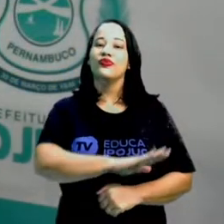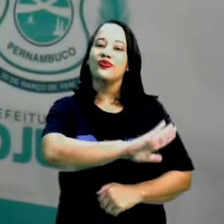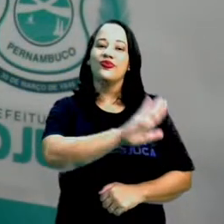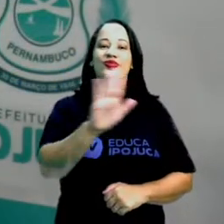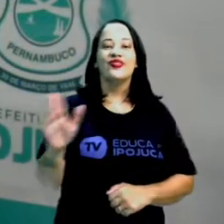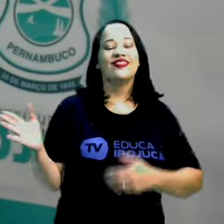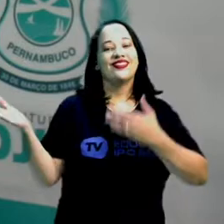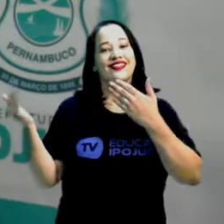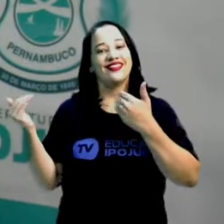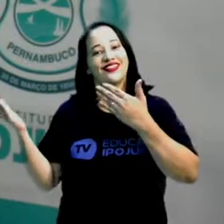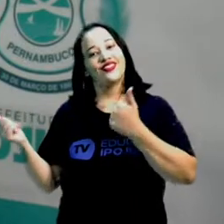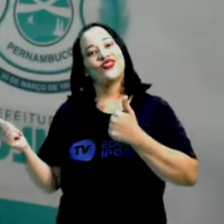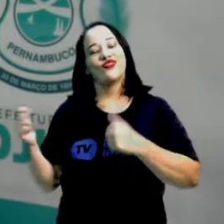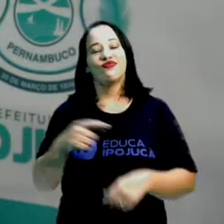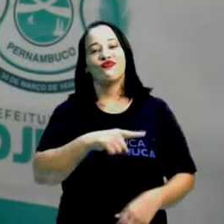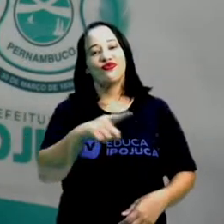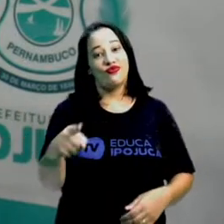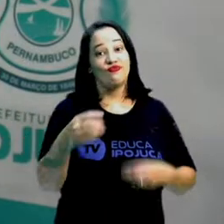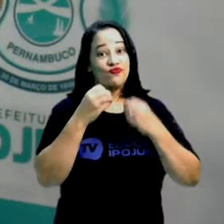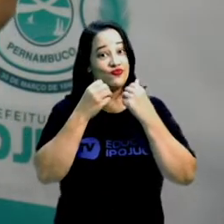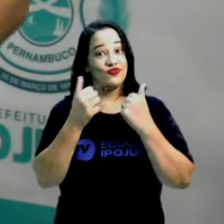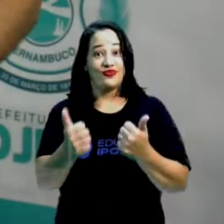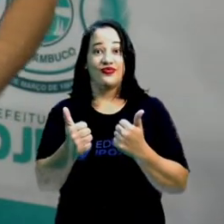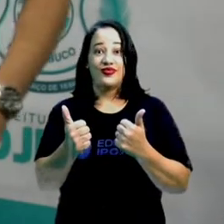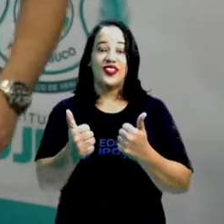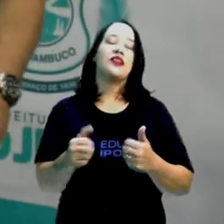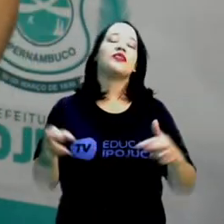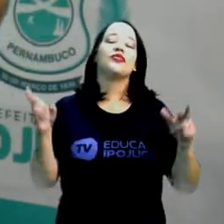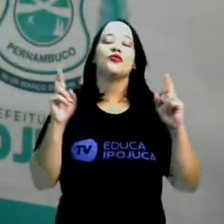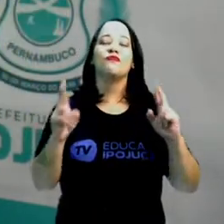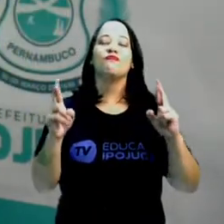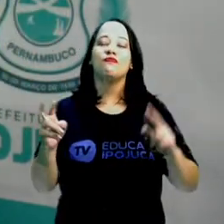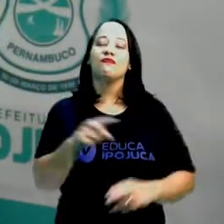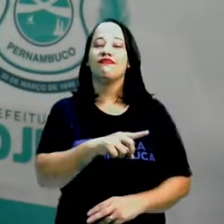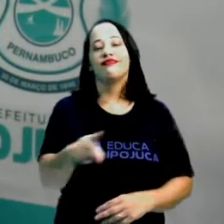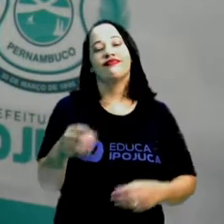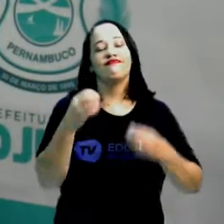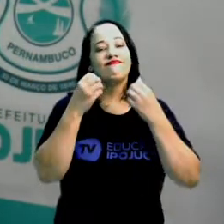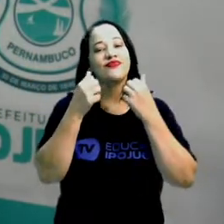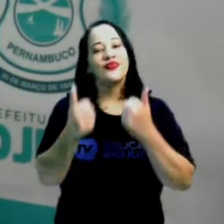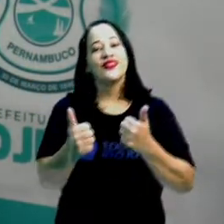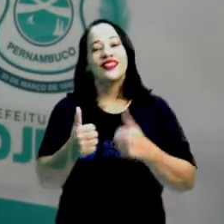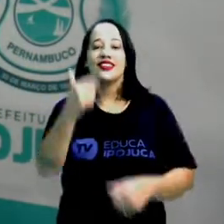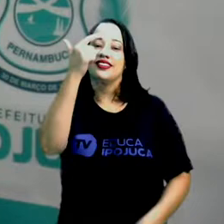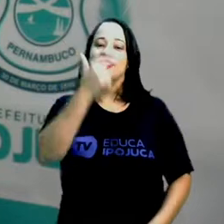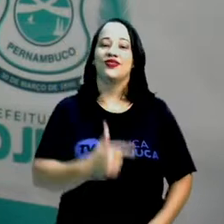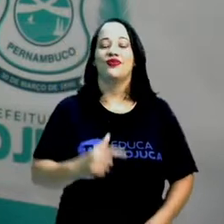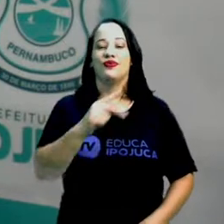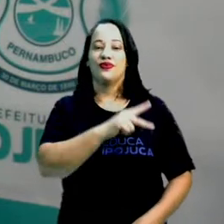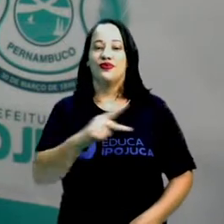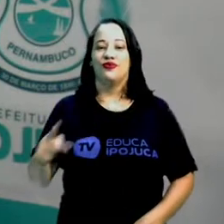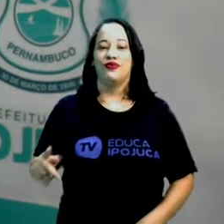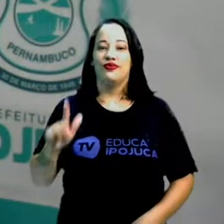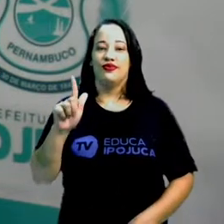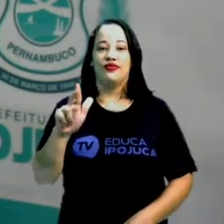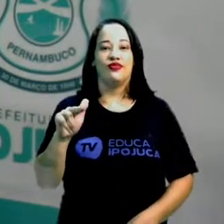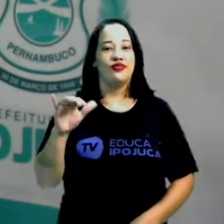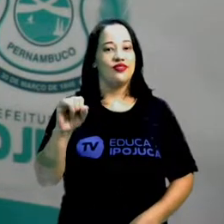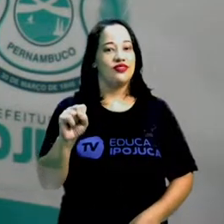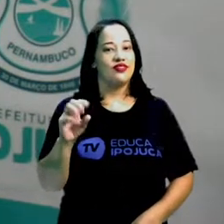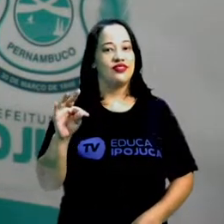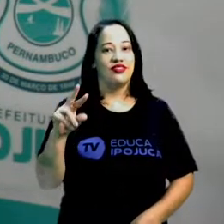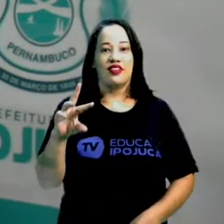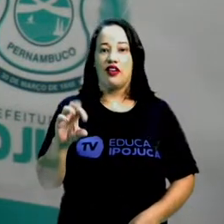Olá jovens como é que estão vocês Espero que esteja bem Aqui é o professor está falando